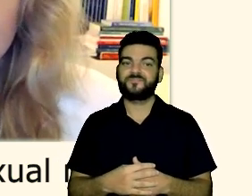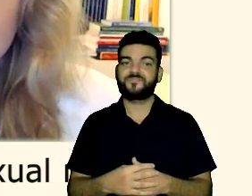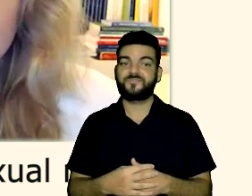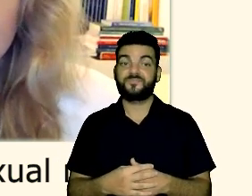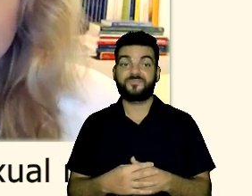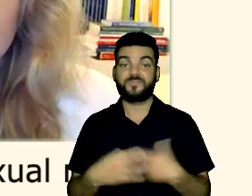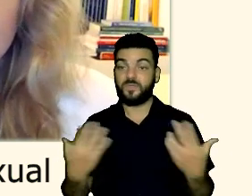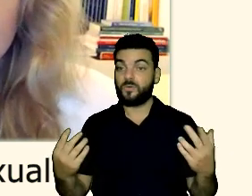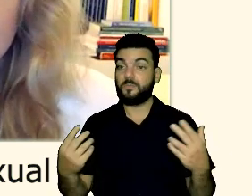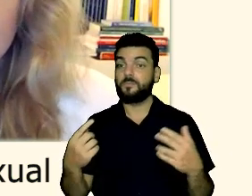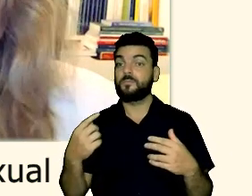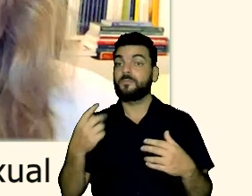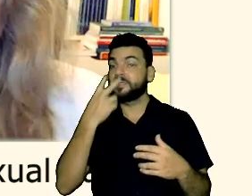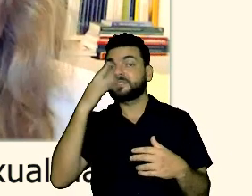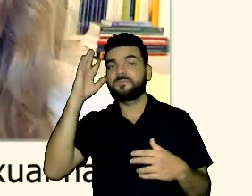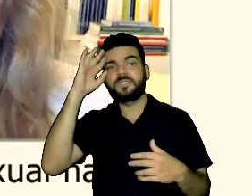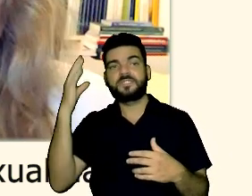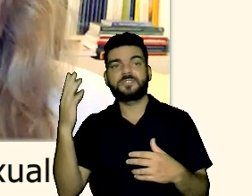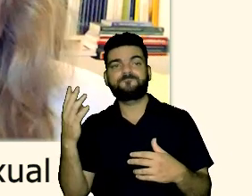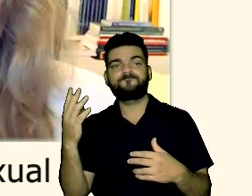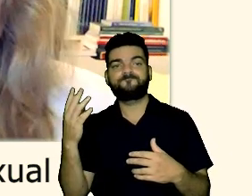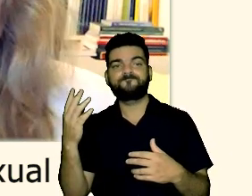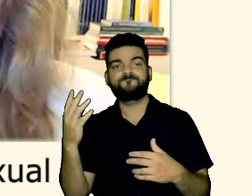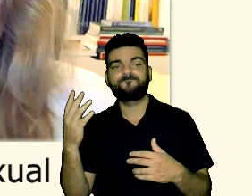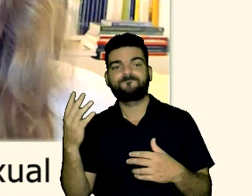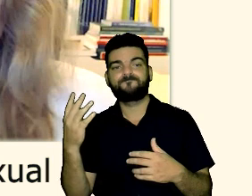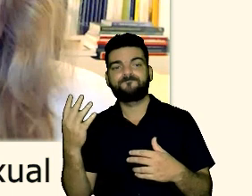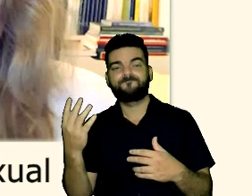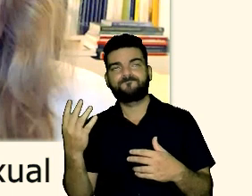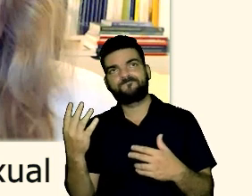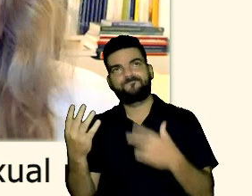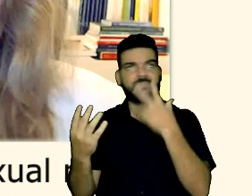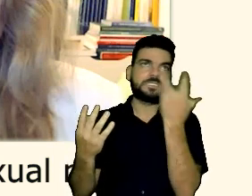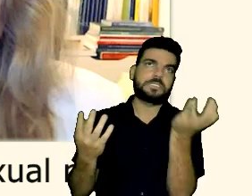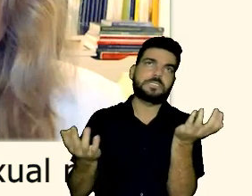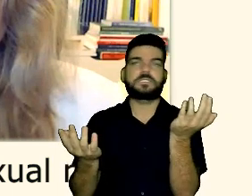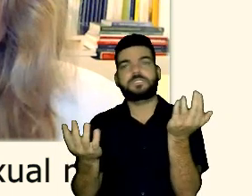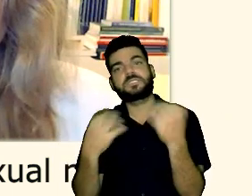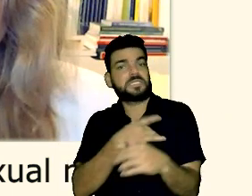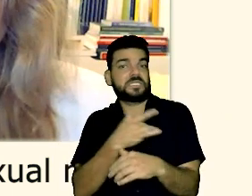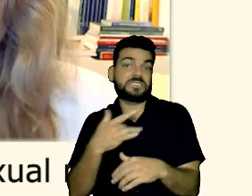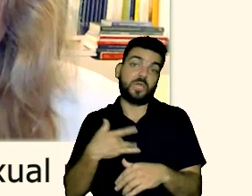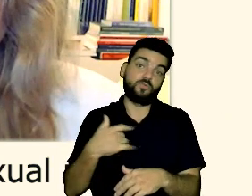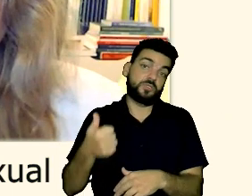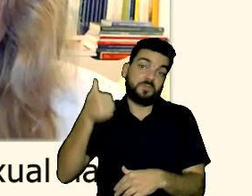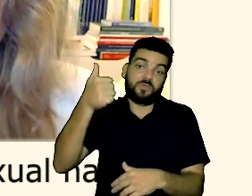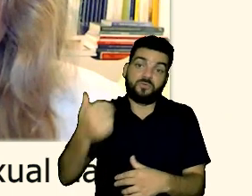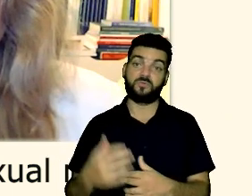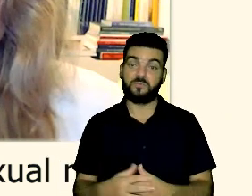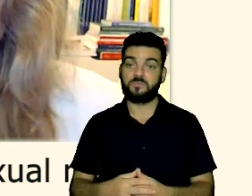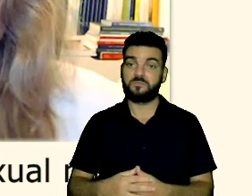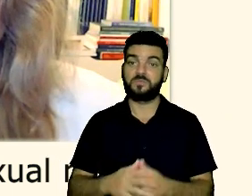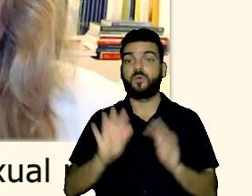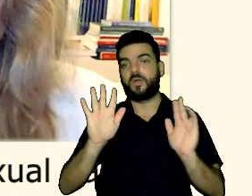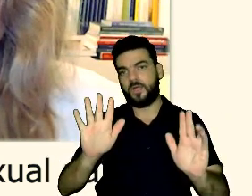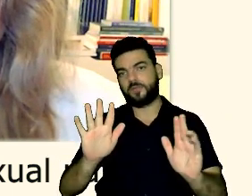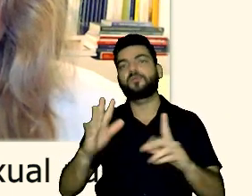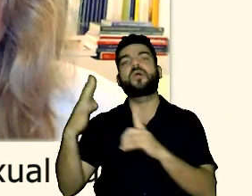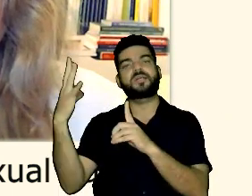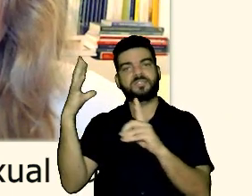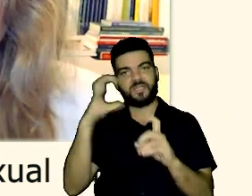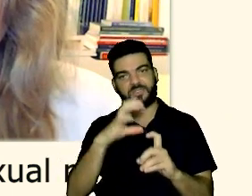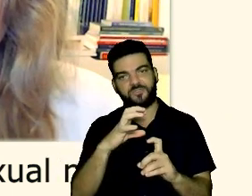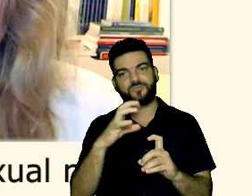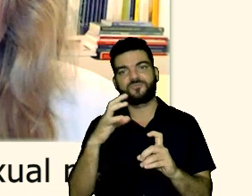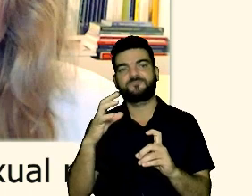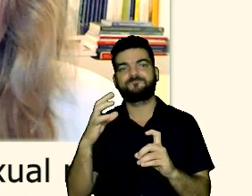tá? Porque isso faz com que ela consiga se manter, digamos assim, sadia para o trabalho.